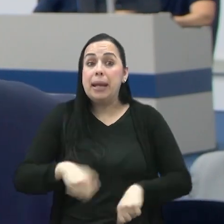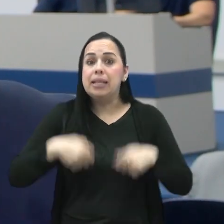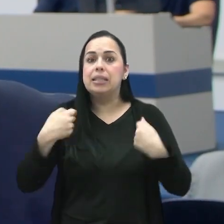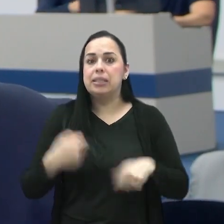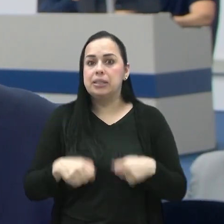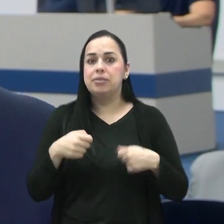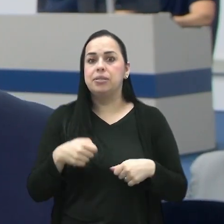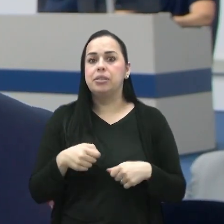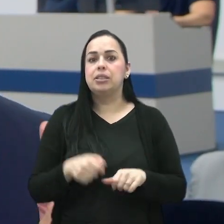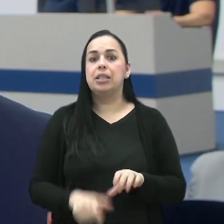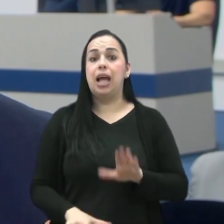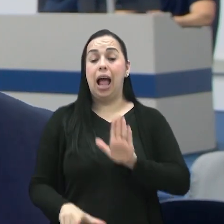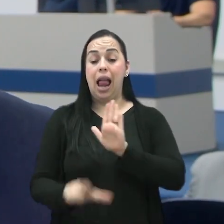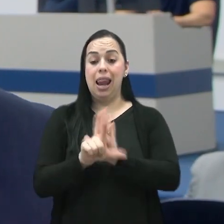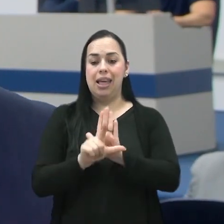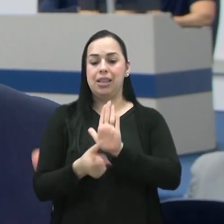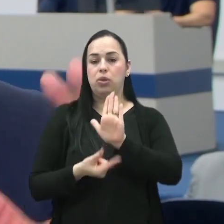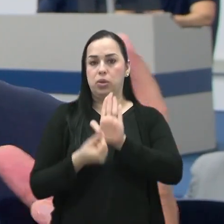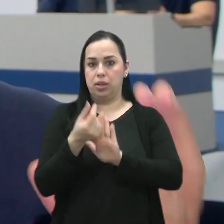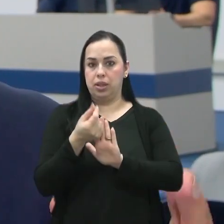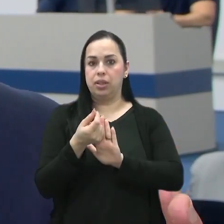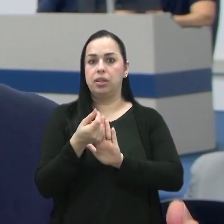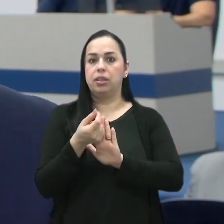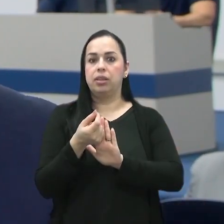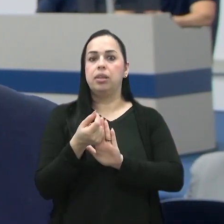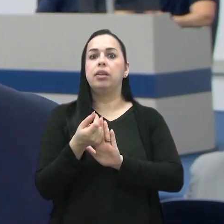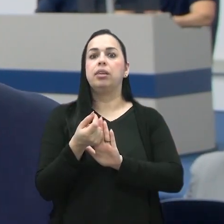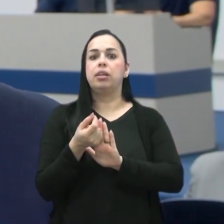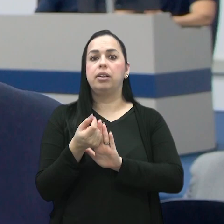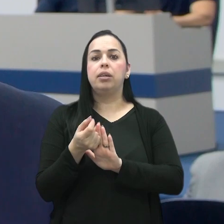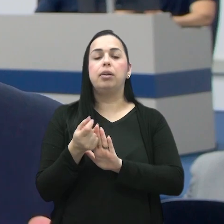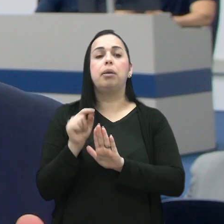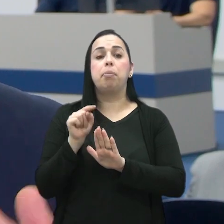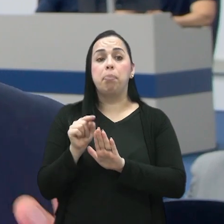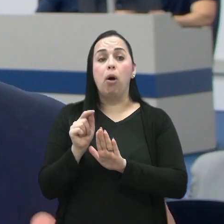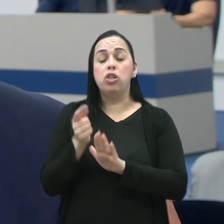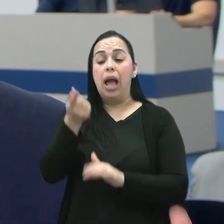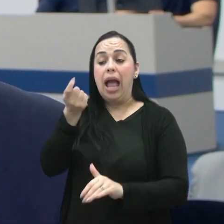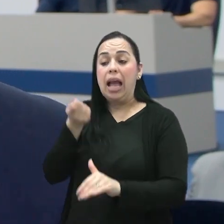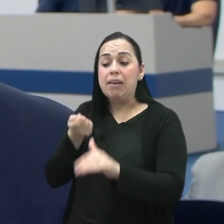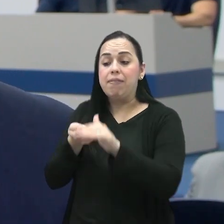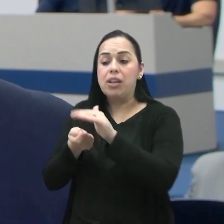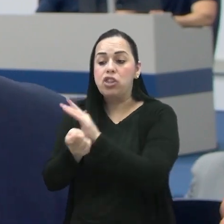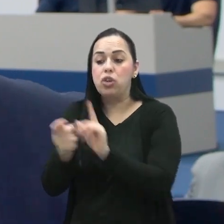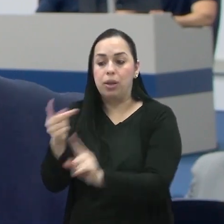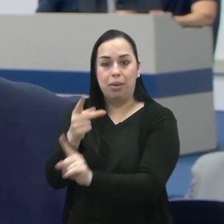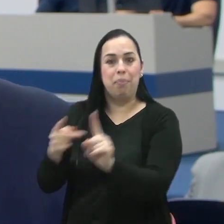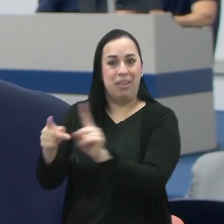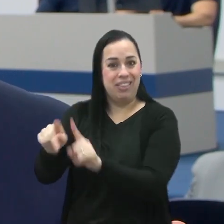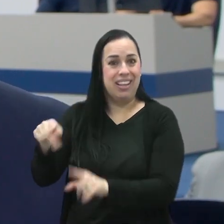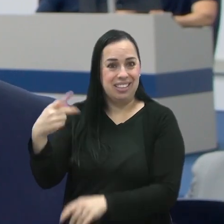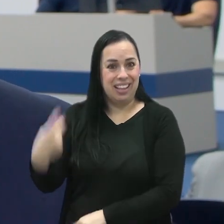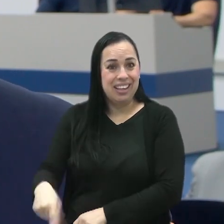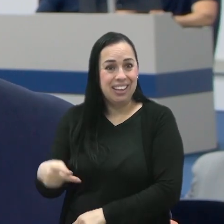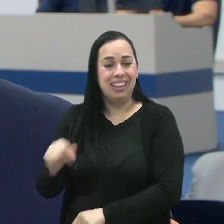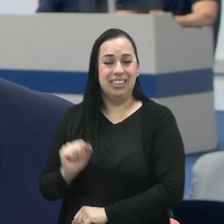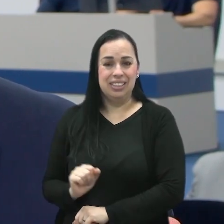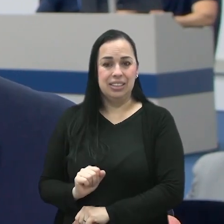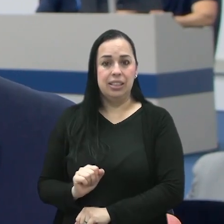é necessário que essa lei contemple a possibilidade de você reequilibrar o orçamento do